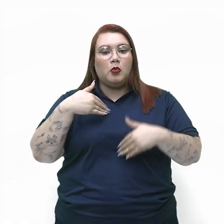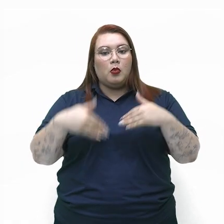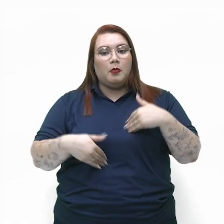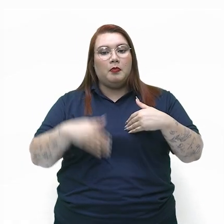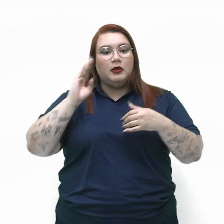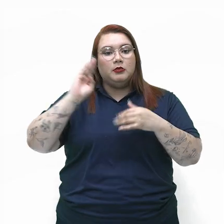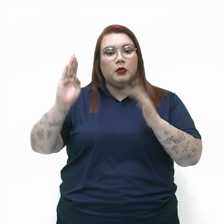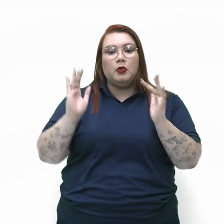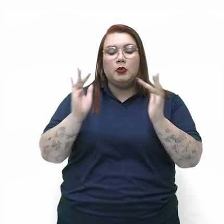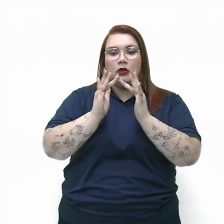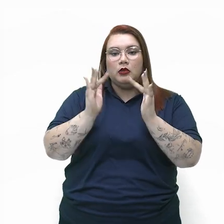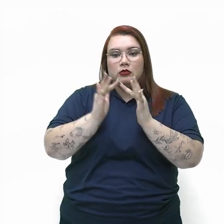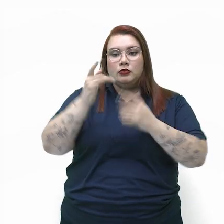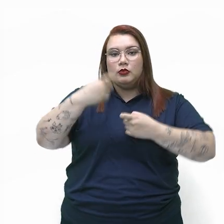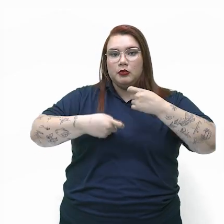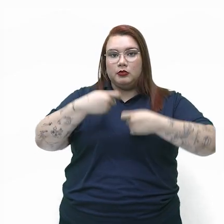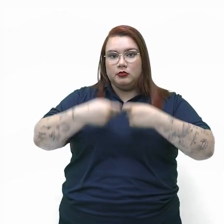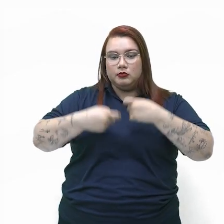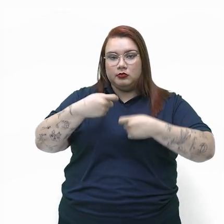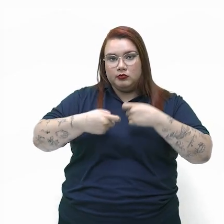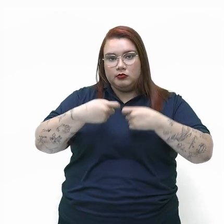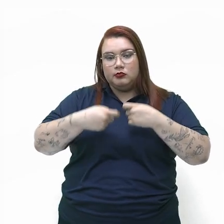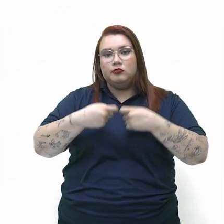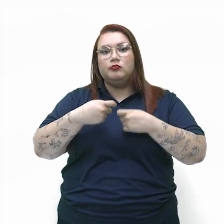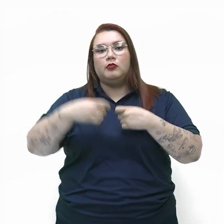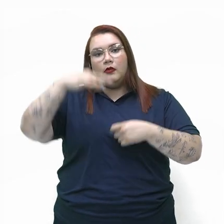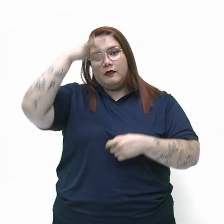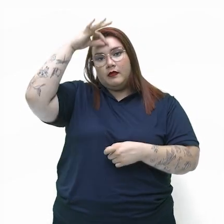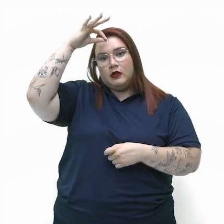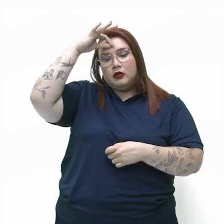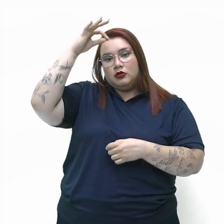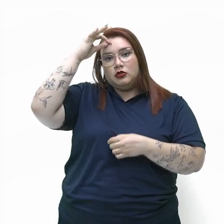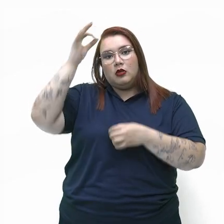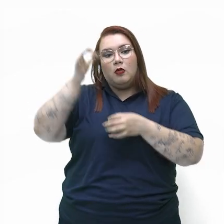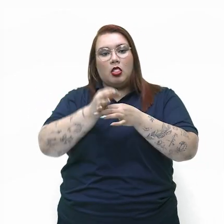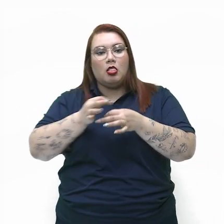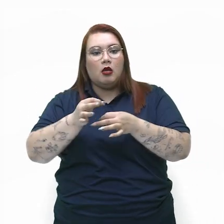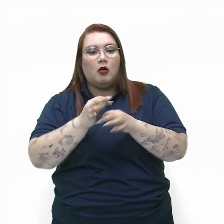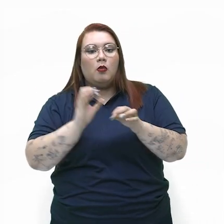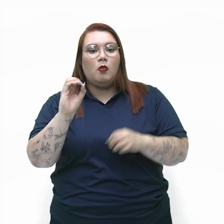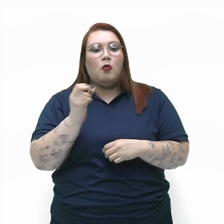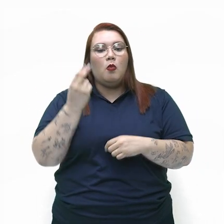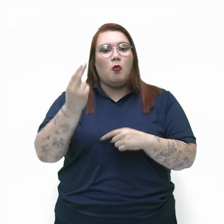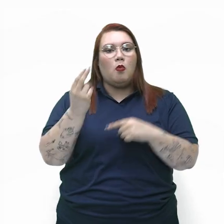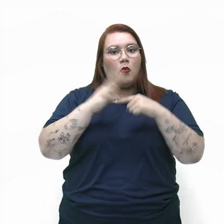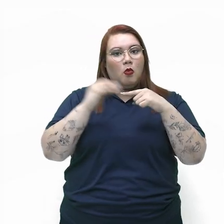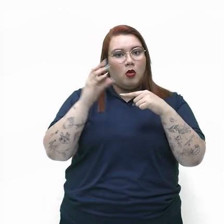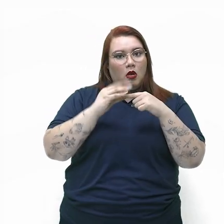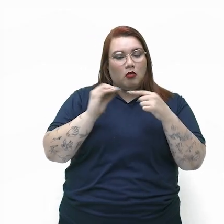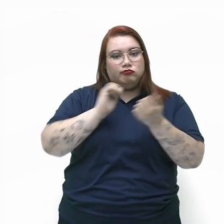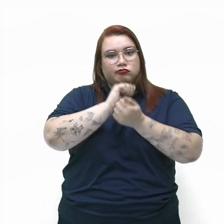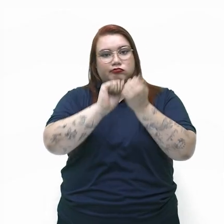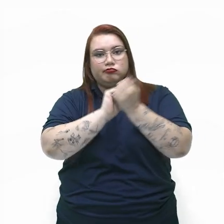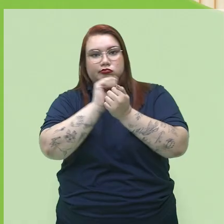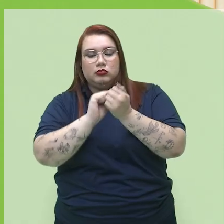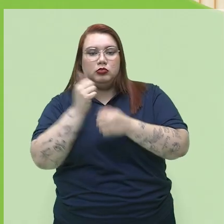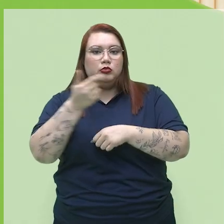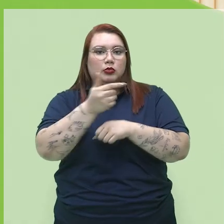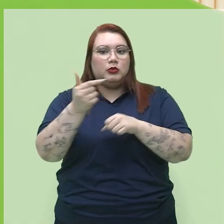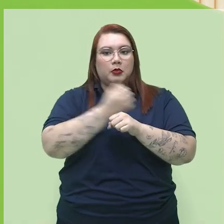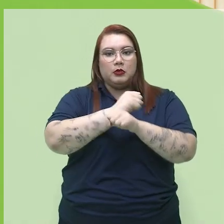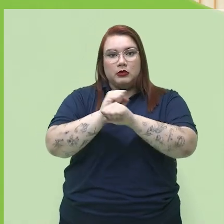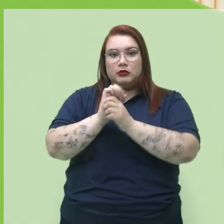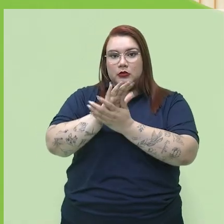espalham principalmente por meio do contato sexual, via vagina, via anal ou via oral, e quando isso ocorre